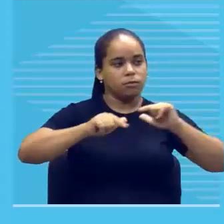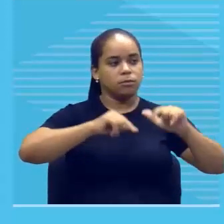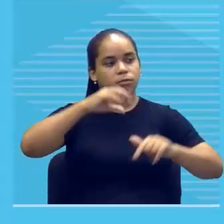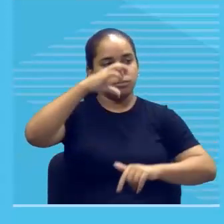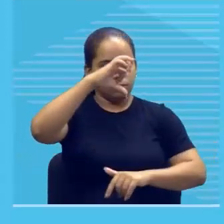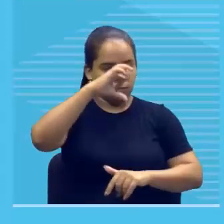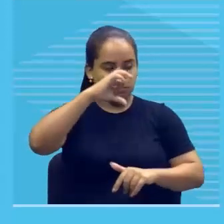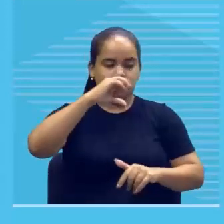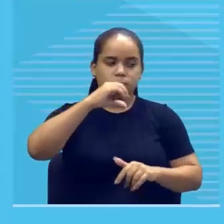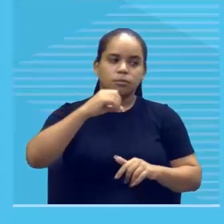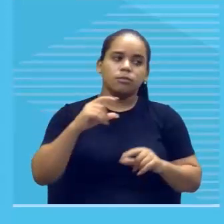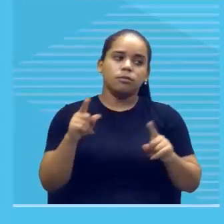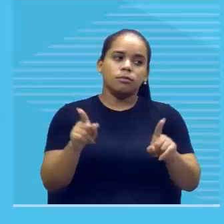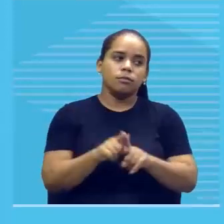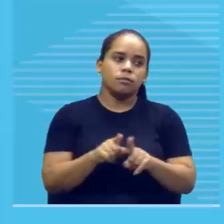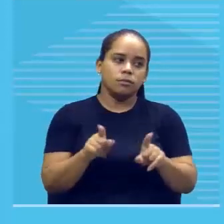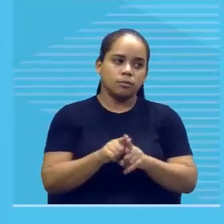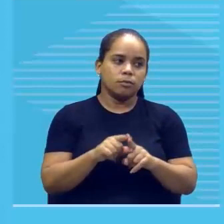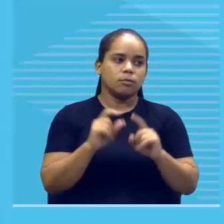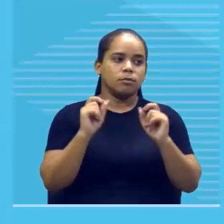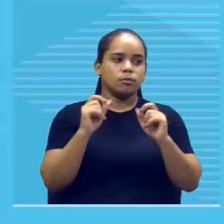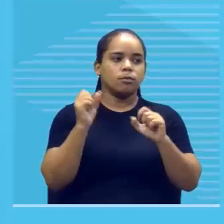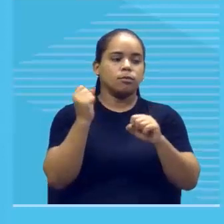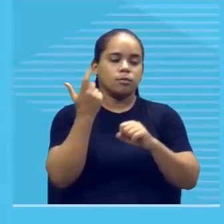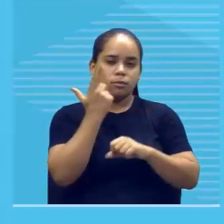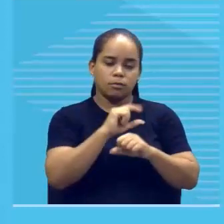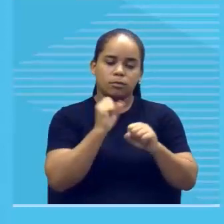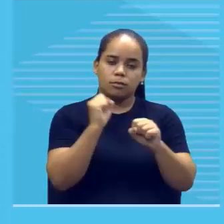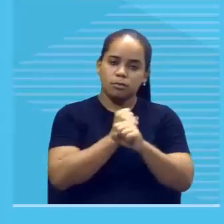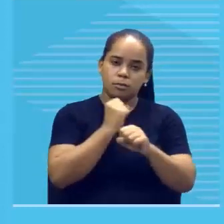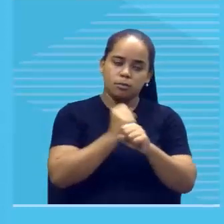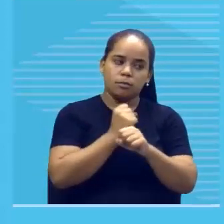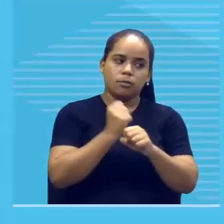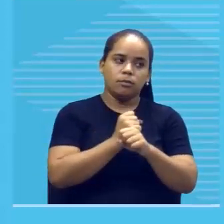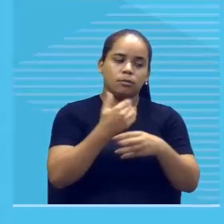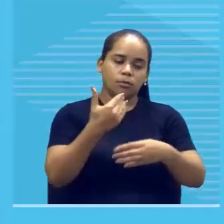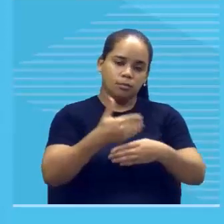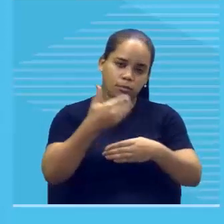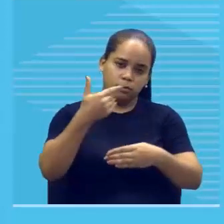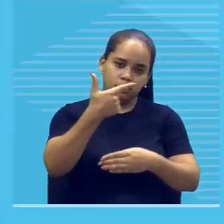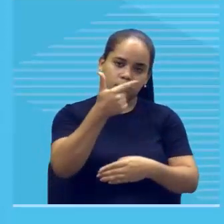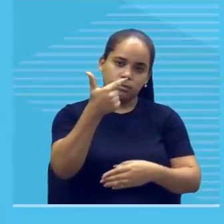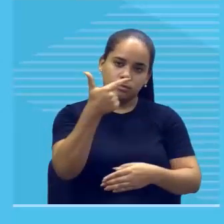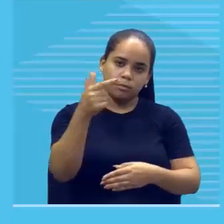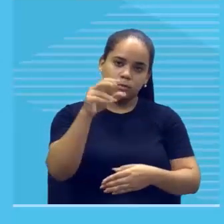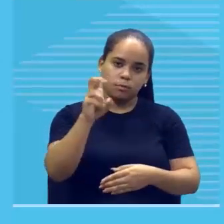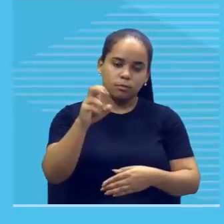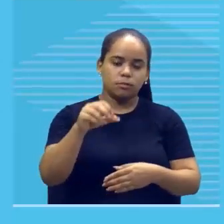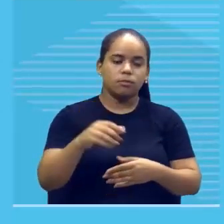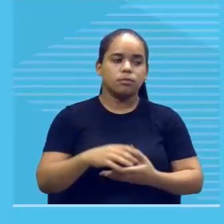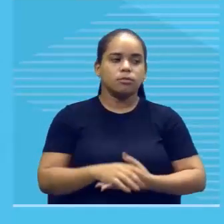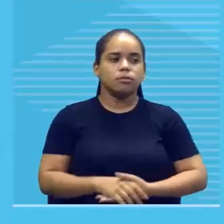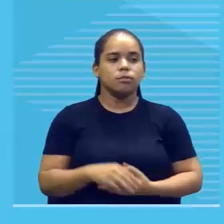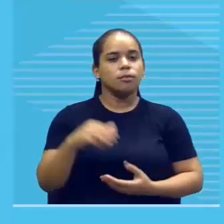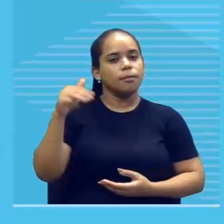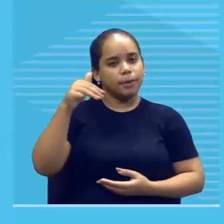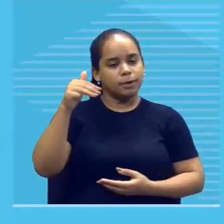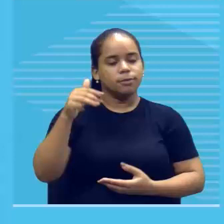9 horas por dia eu consigo a construir um muro de 225 metros e